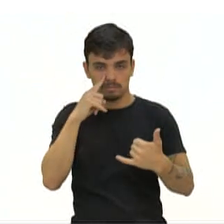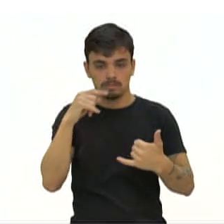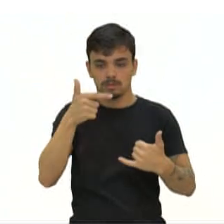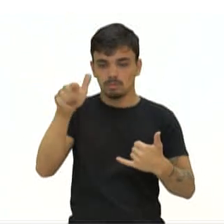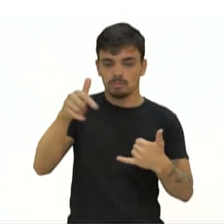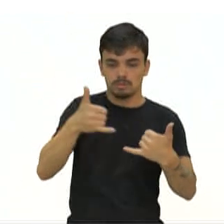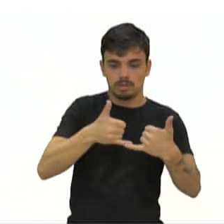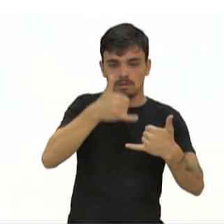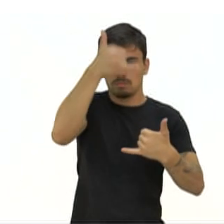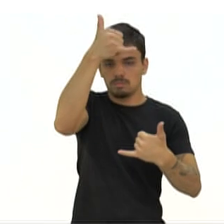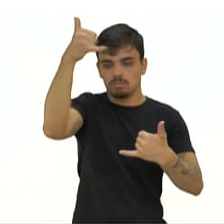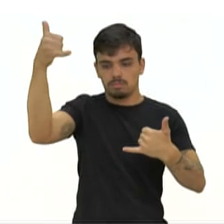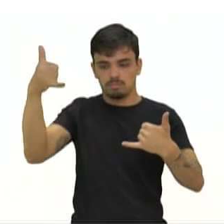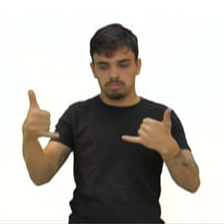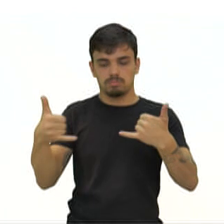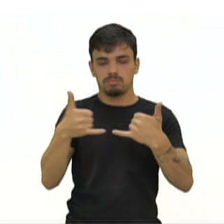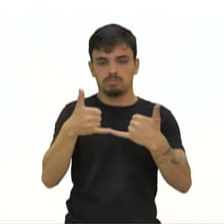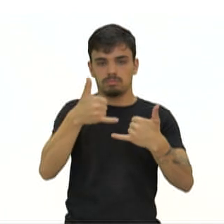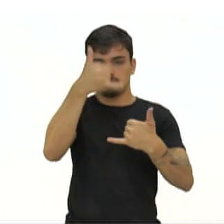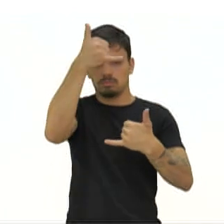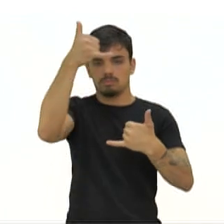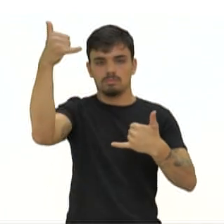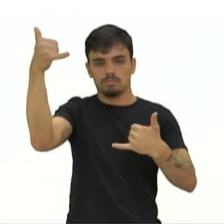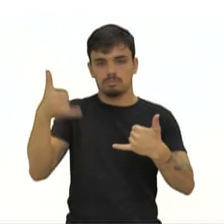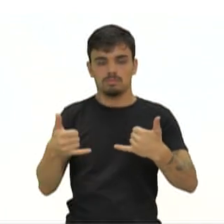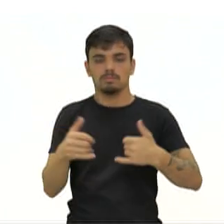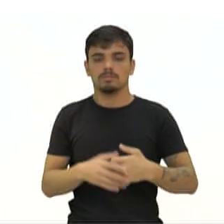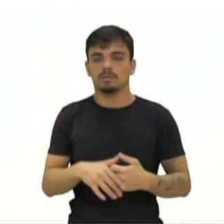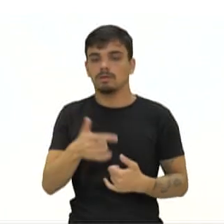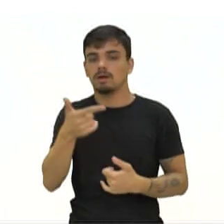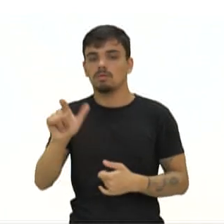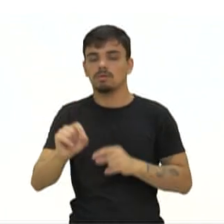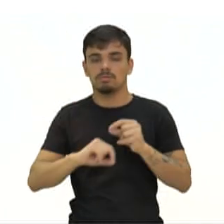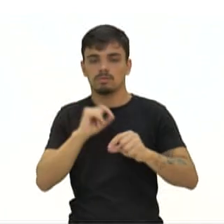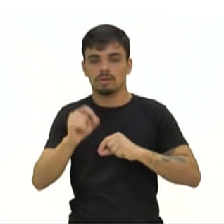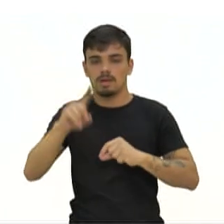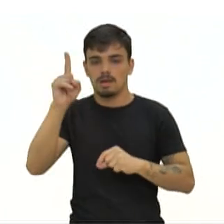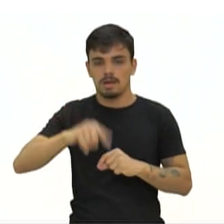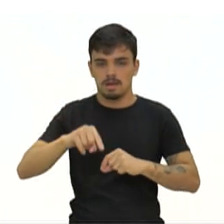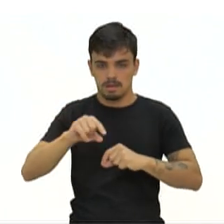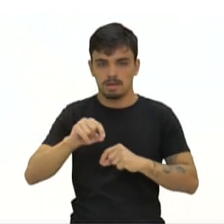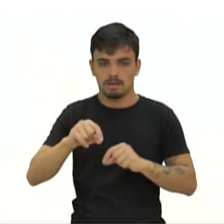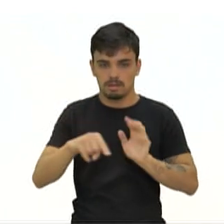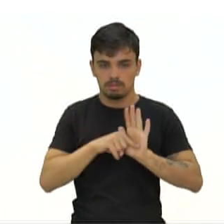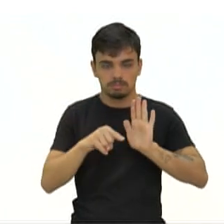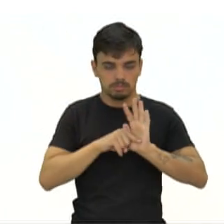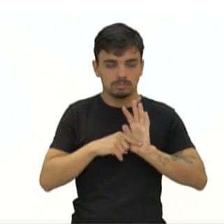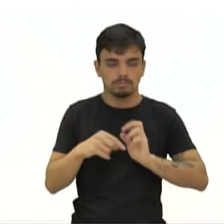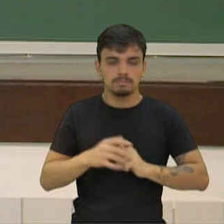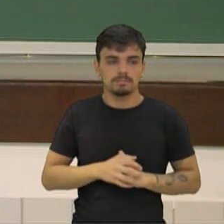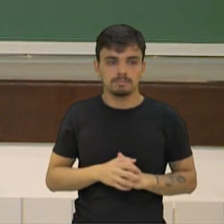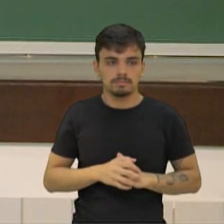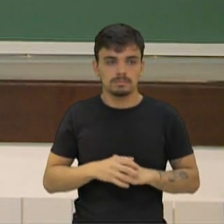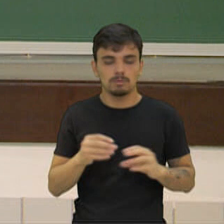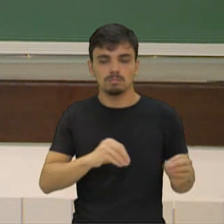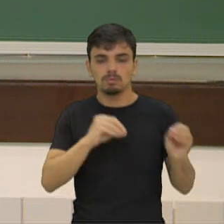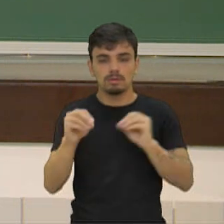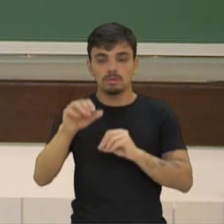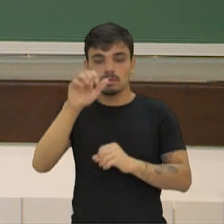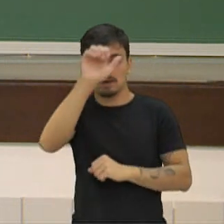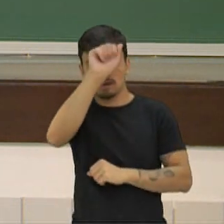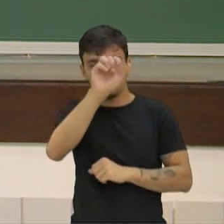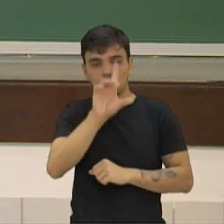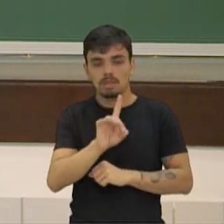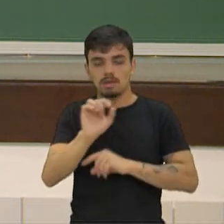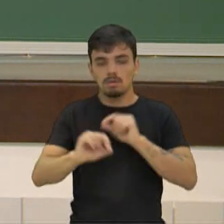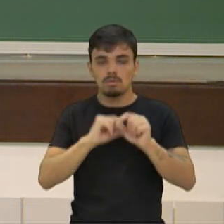anti-horário. Então ela é a única que vai ser negativa. Tá? Colocando menos o AD para o outro membro, nós temos que o AD